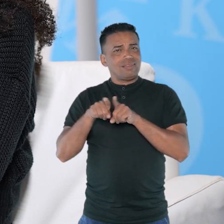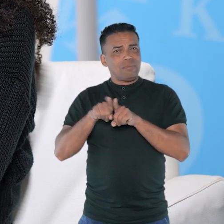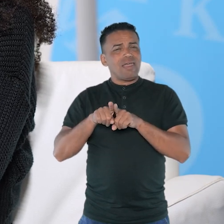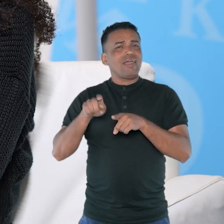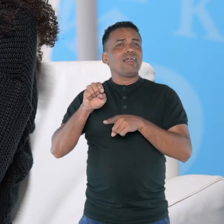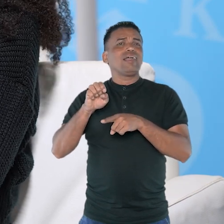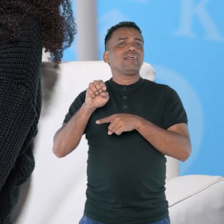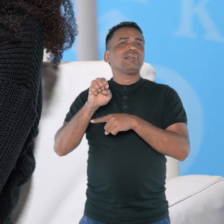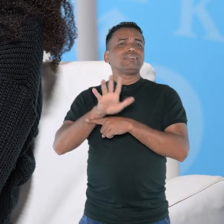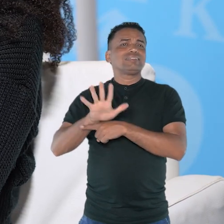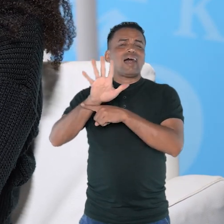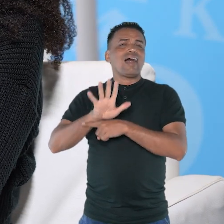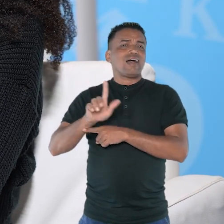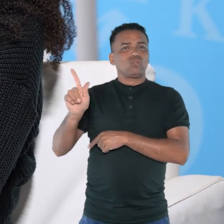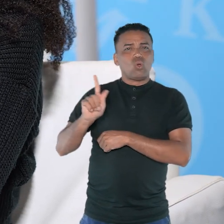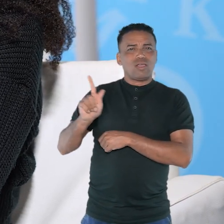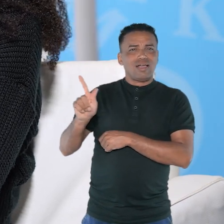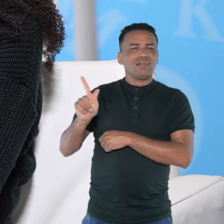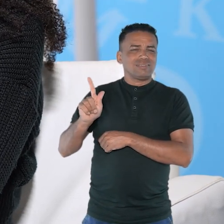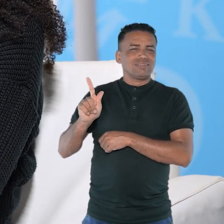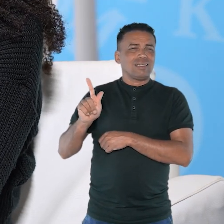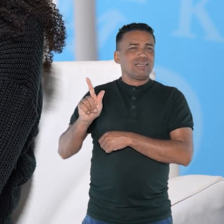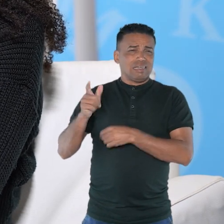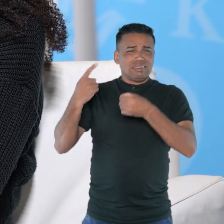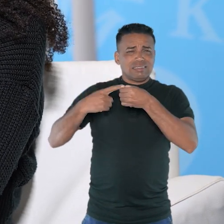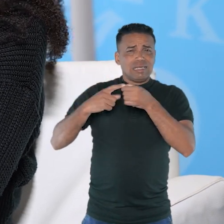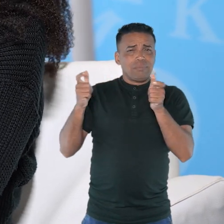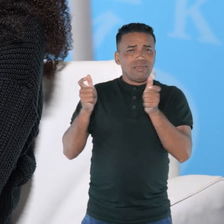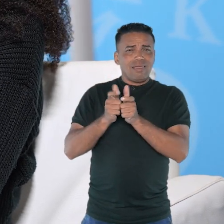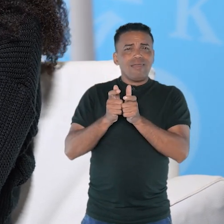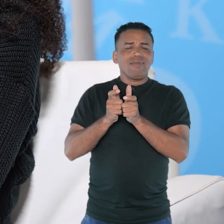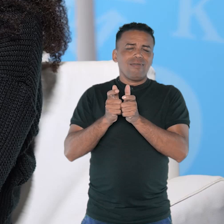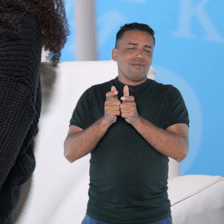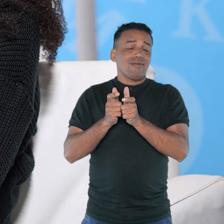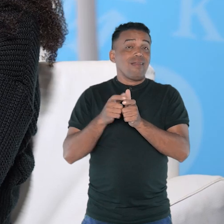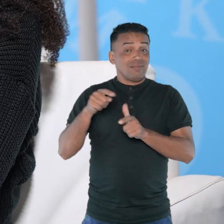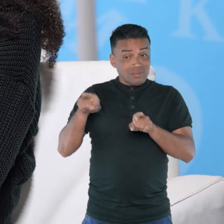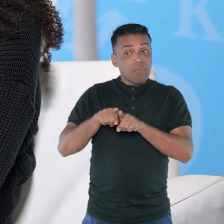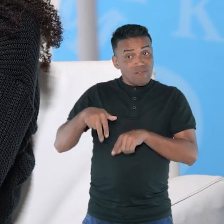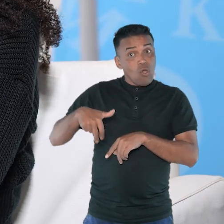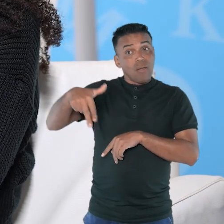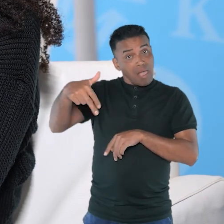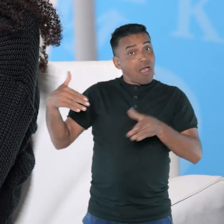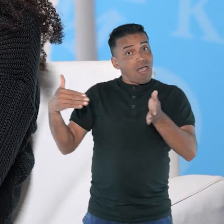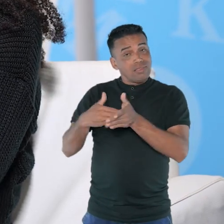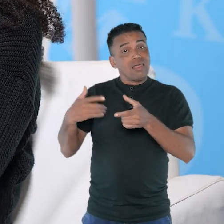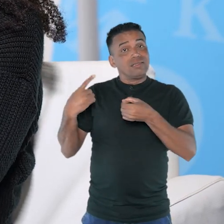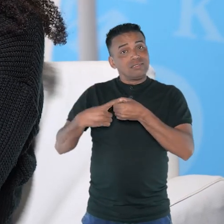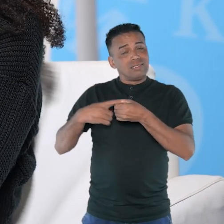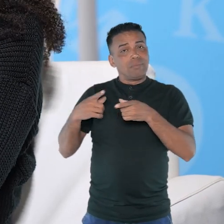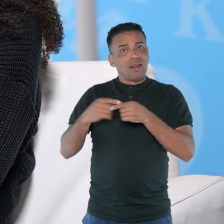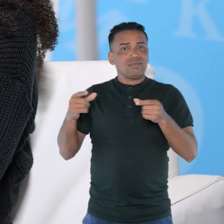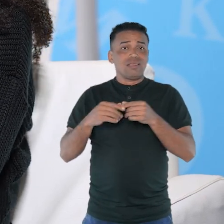Goiás, de uma cidade chamada Damianópolis, que é uma cidade muito pequena, no nordeste de Goiás. Ela também foi andando para Brasília. Ali um